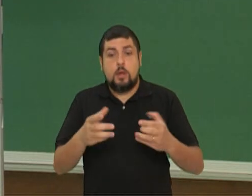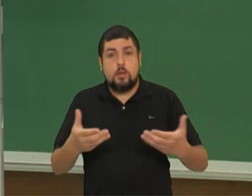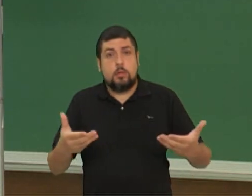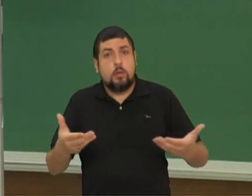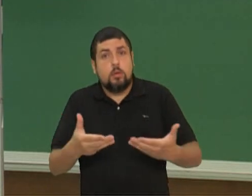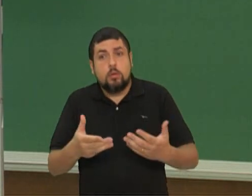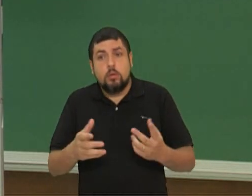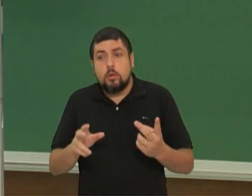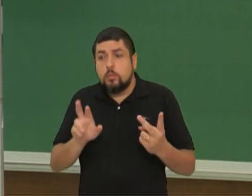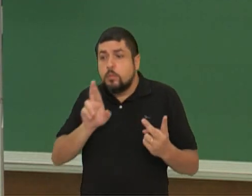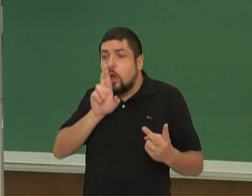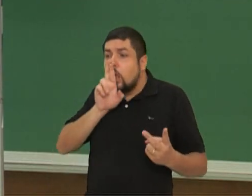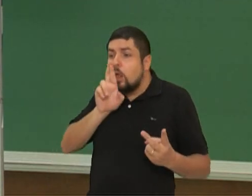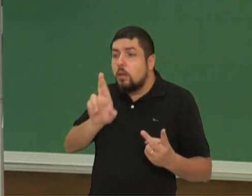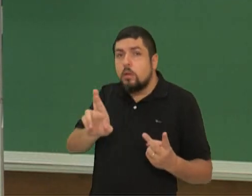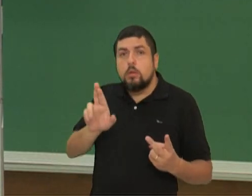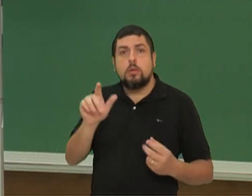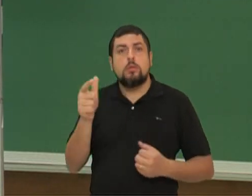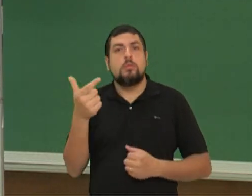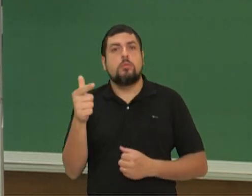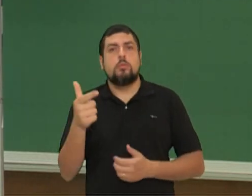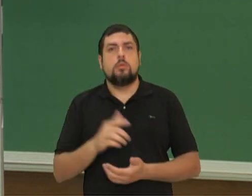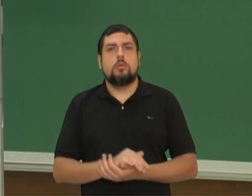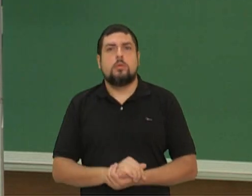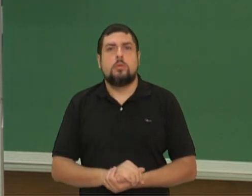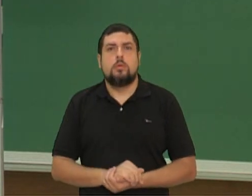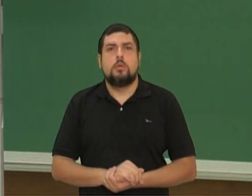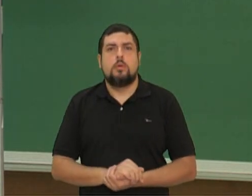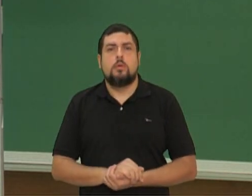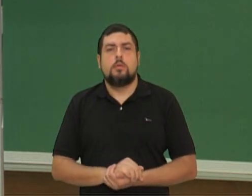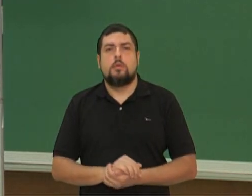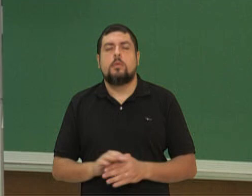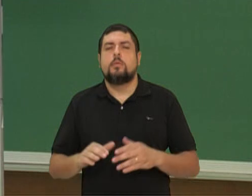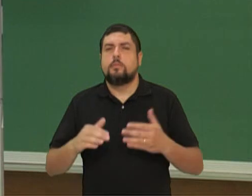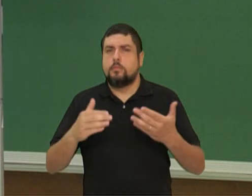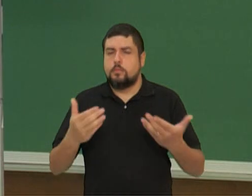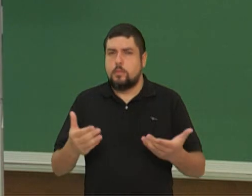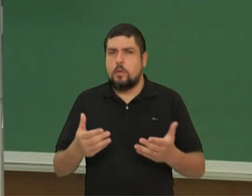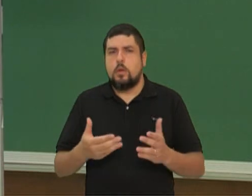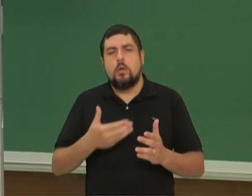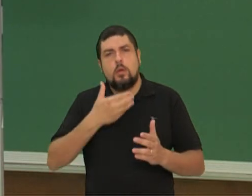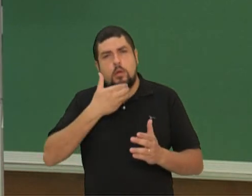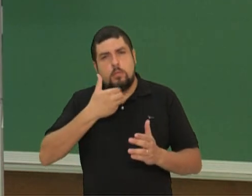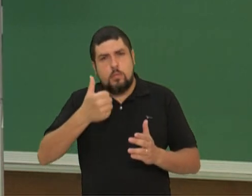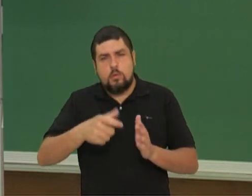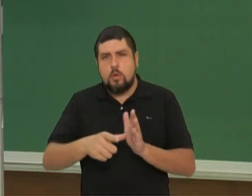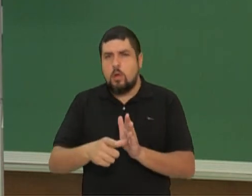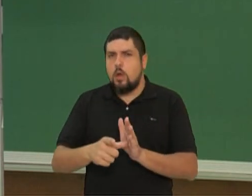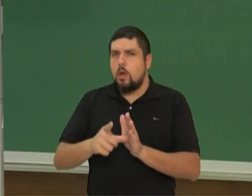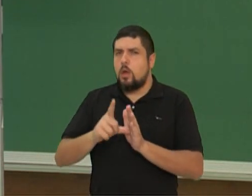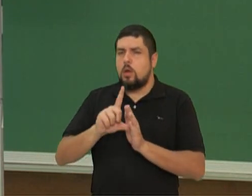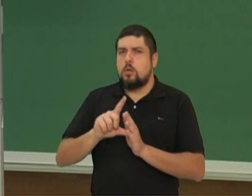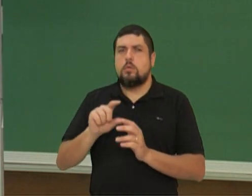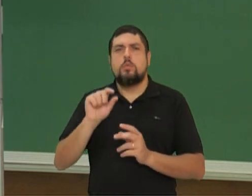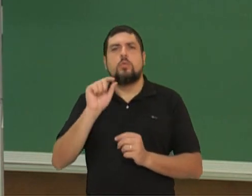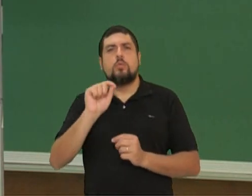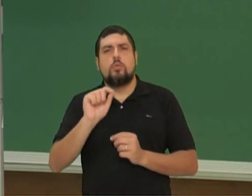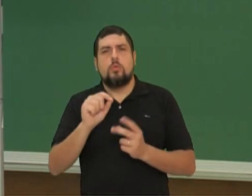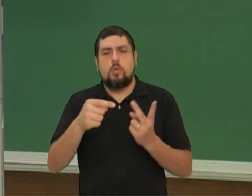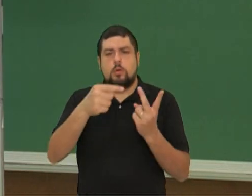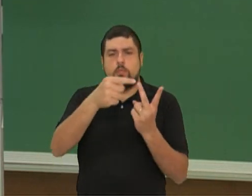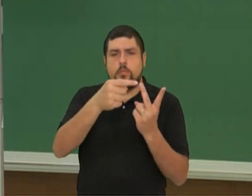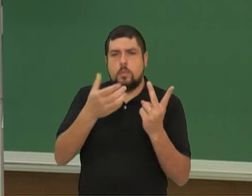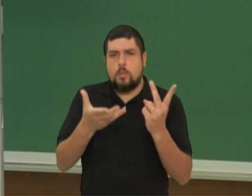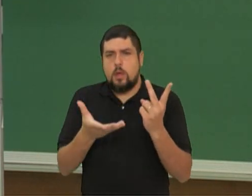Isso ocorre em diversas vezes. Então é melhor se prevenir na definição dizendo que a base